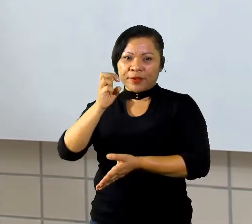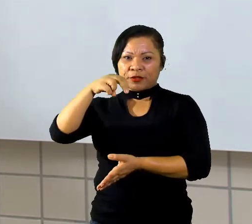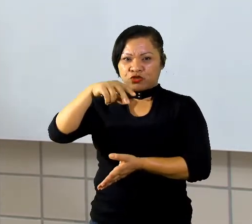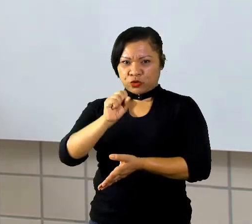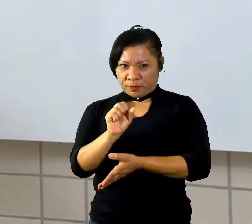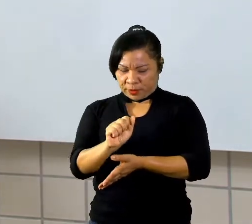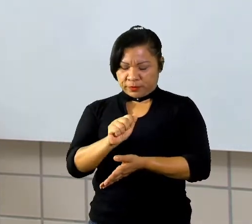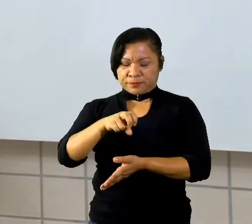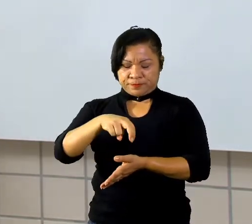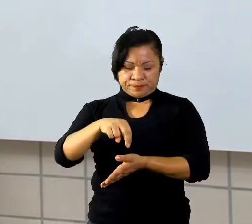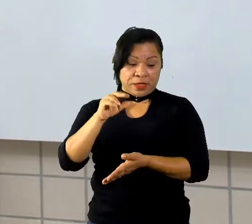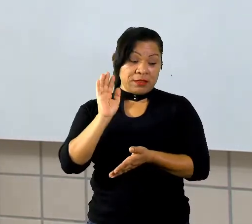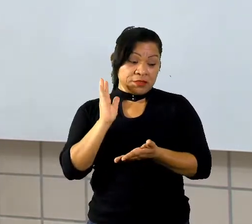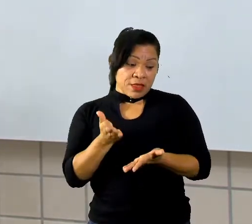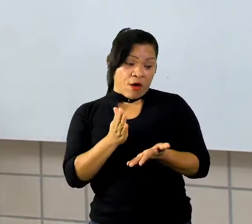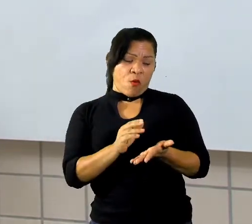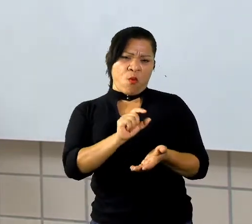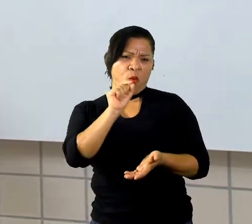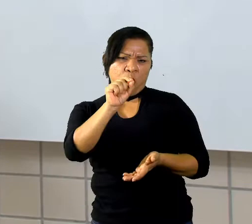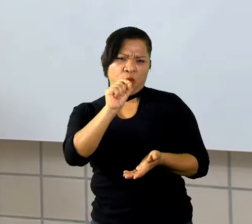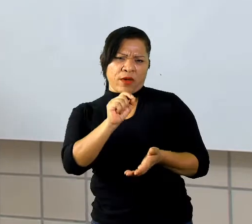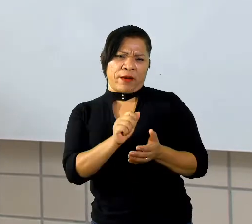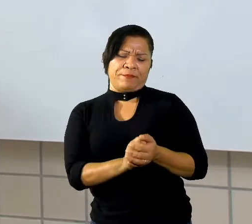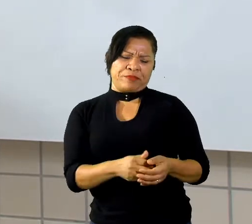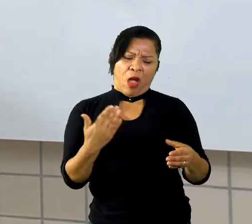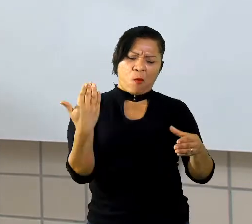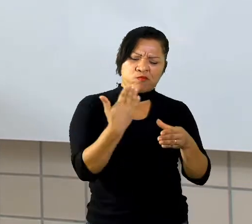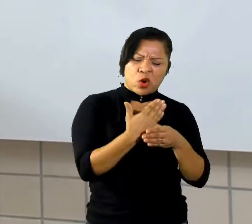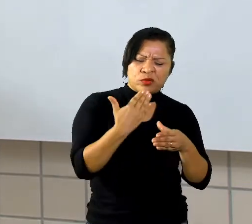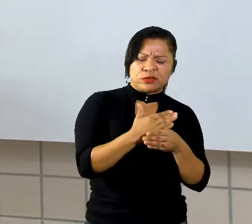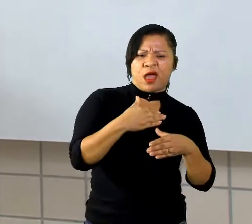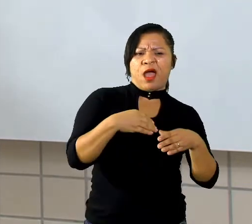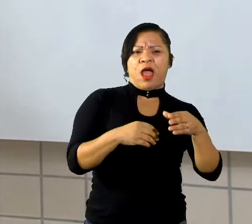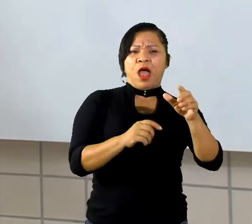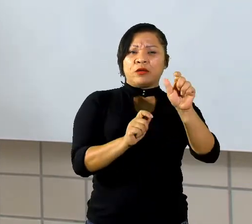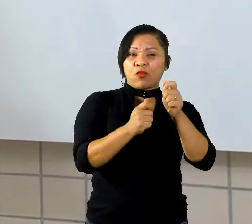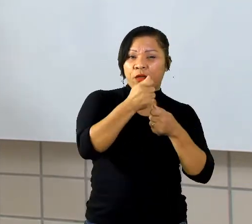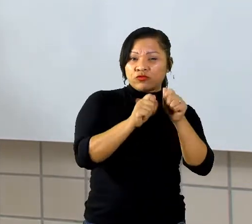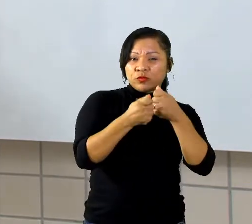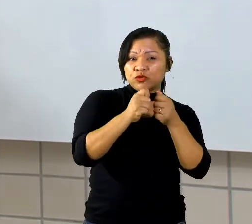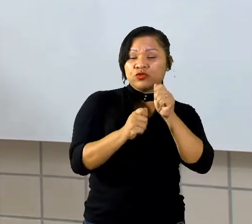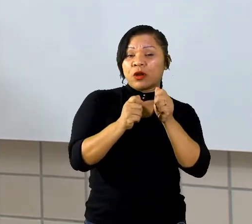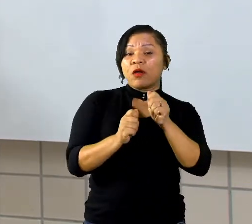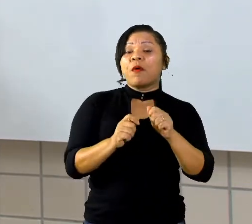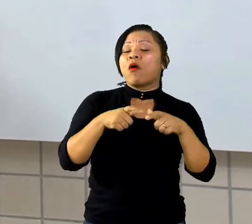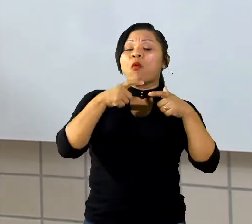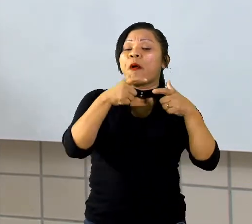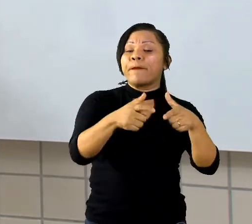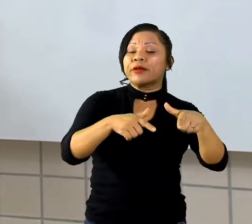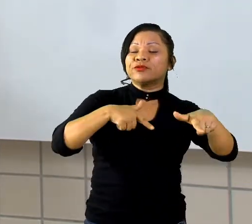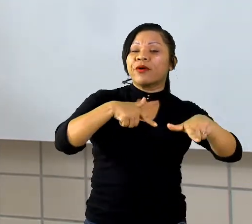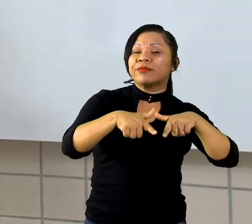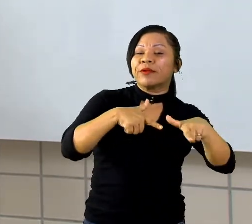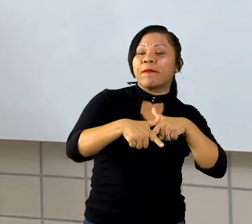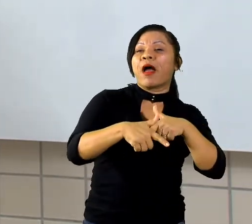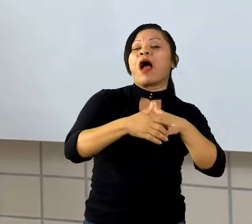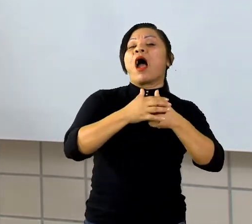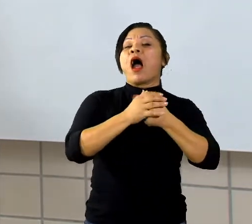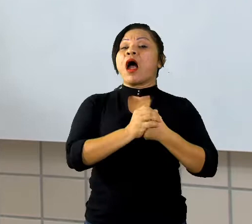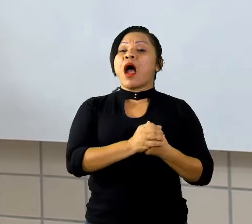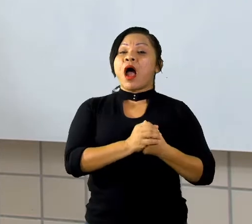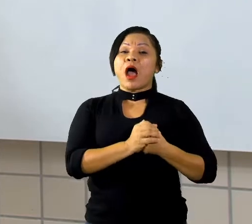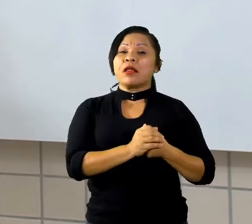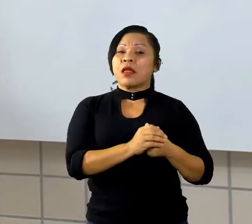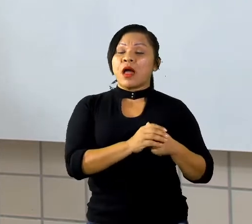administrativo onde um servidor público, onde uma autoridade, ela acaba sendo impedida